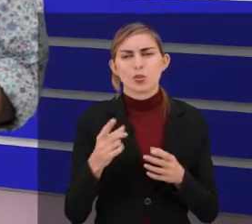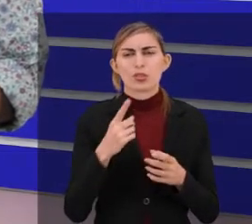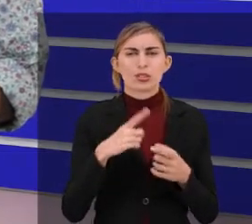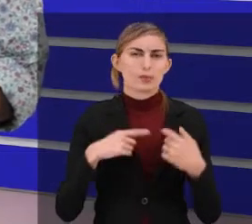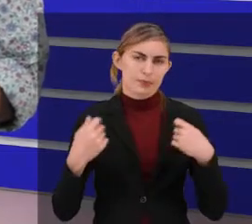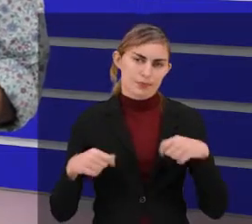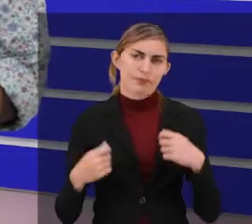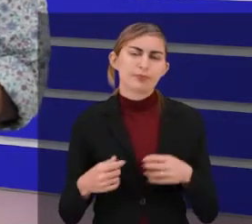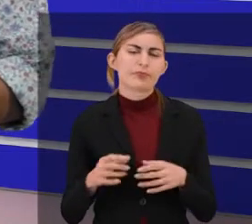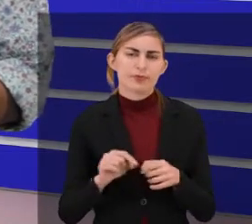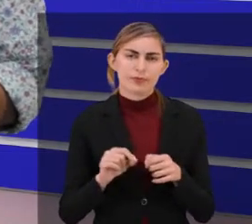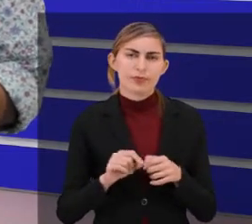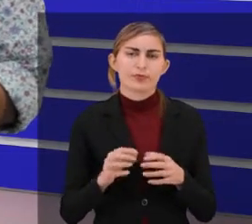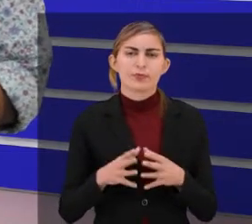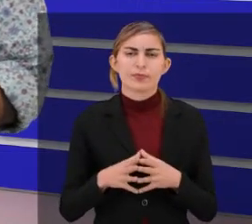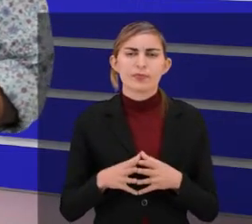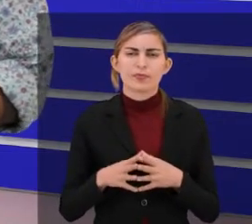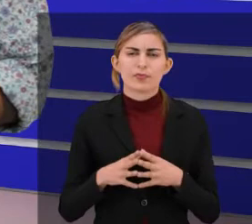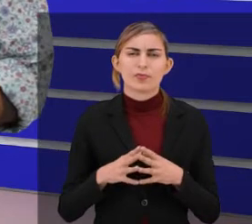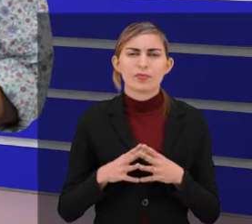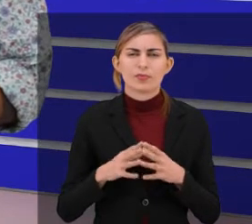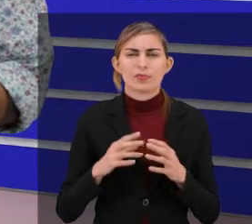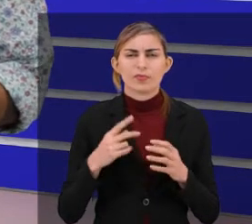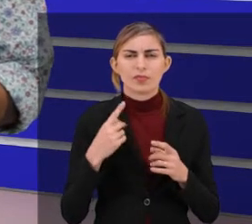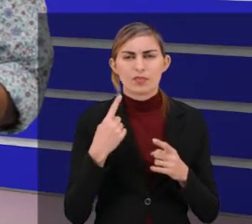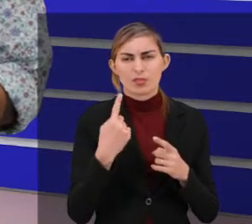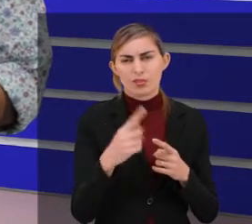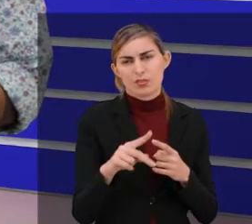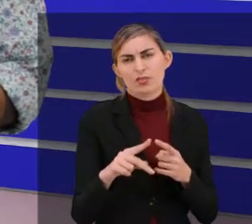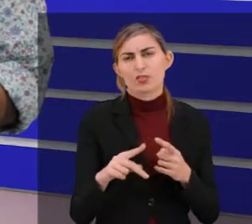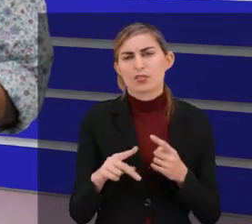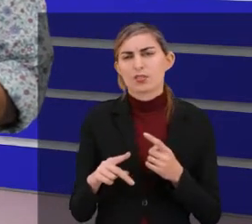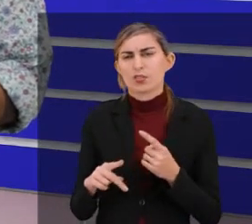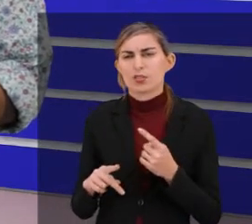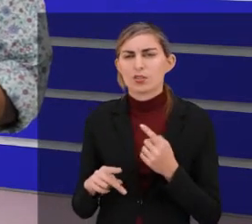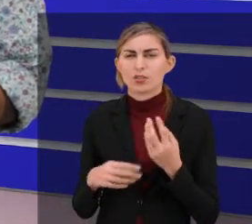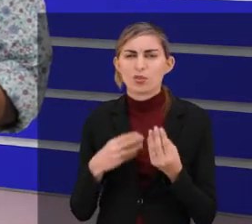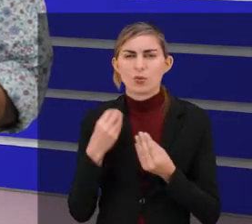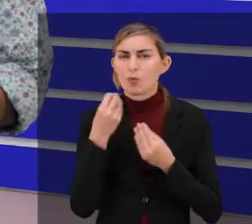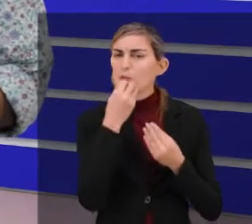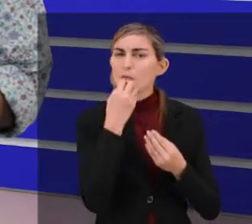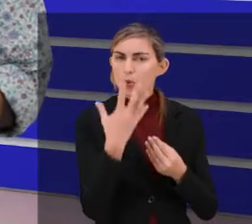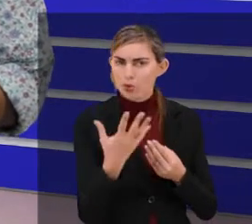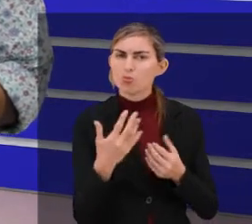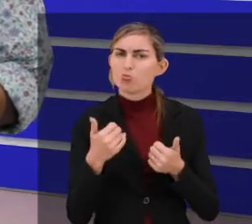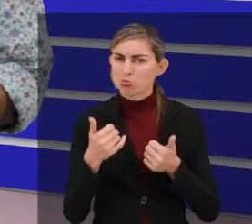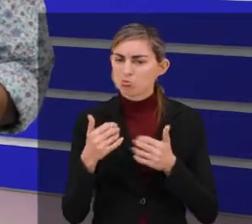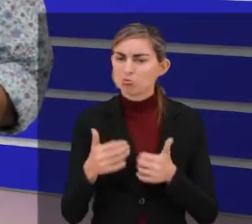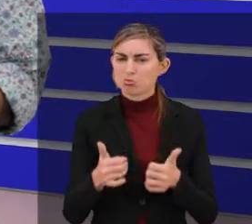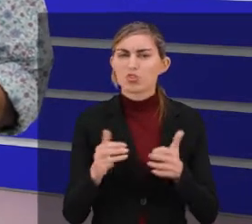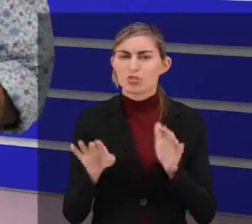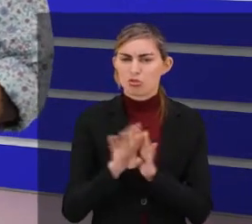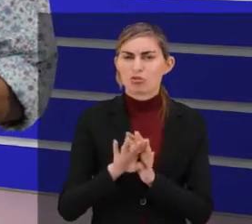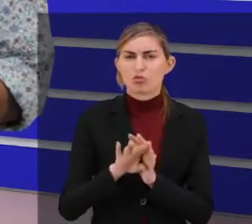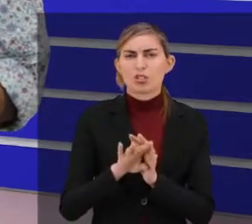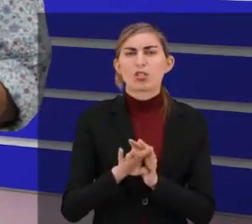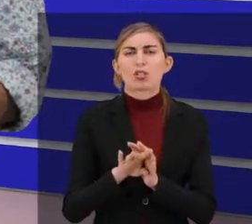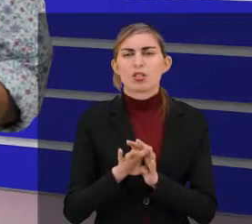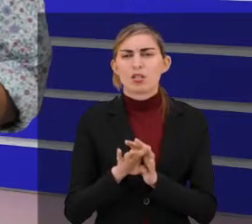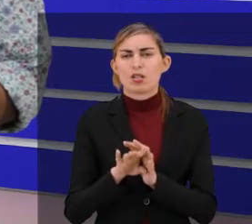tem necessariamente que fazer. Através do diálogo seria um bom caminho para se